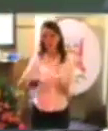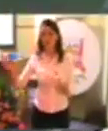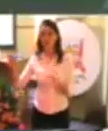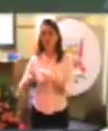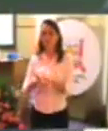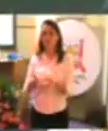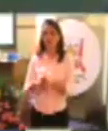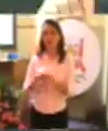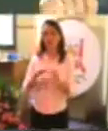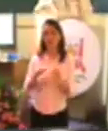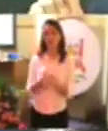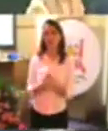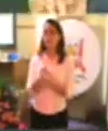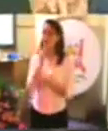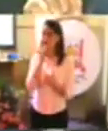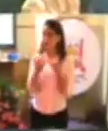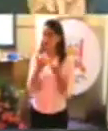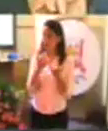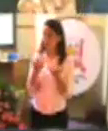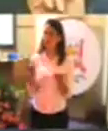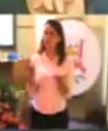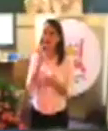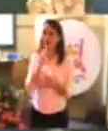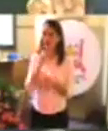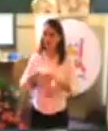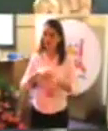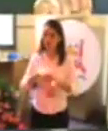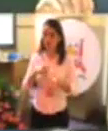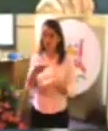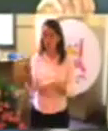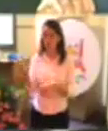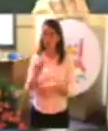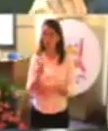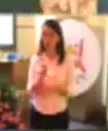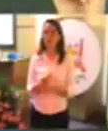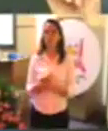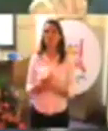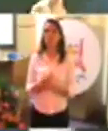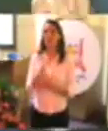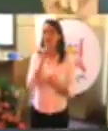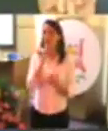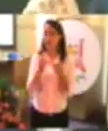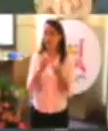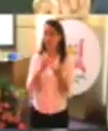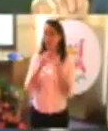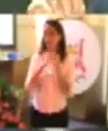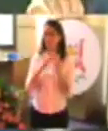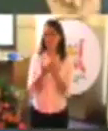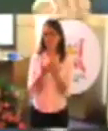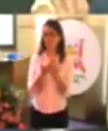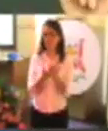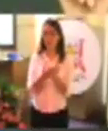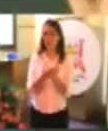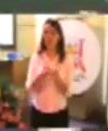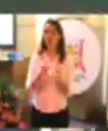escola. Eu vou dar um exemplo aqui rápido, que eu não quero tomar muito tempo de vocês, de uma escola de uma Câmara Municipal de uma cidade do interior de